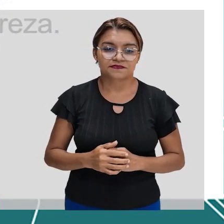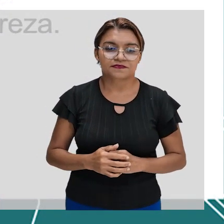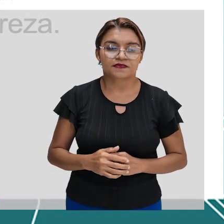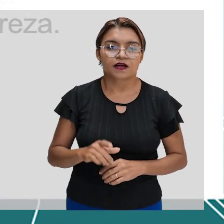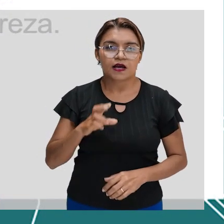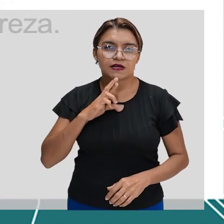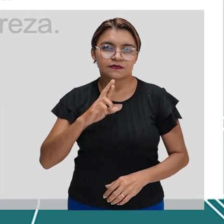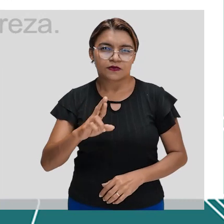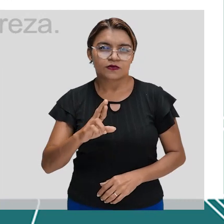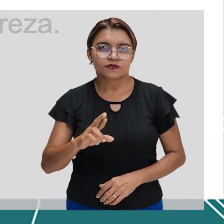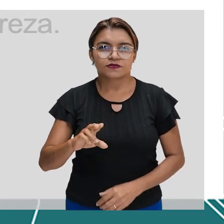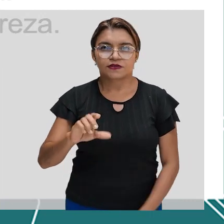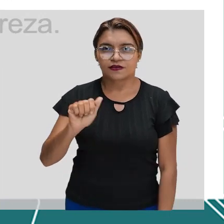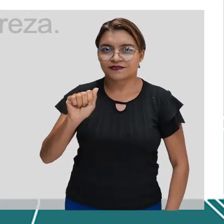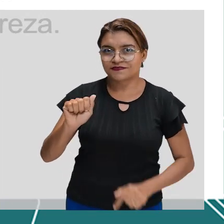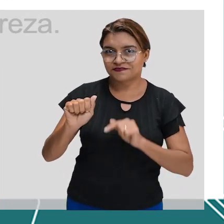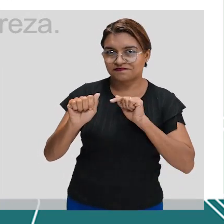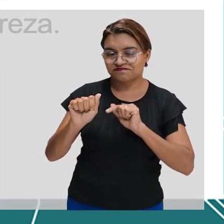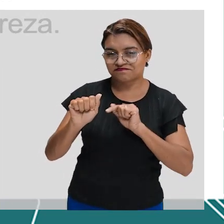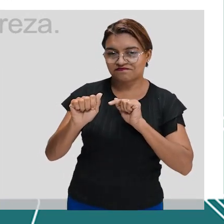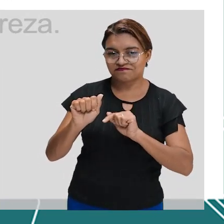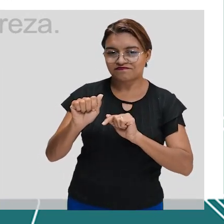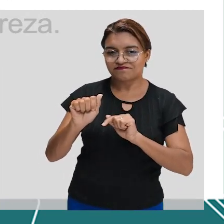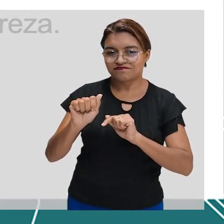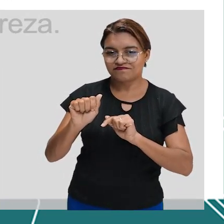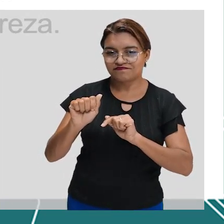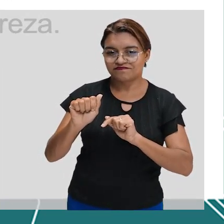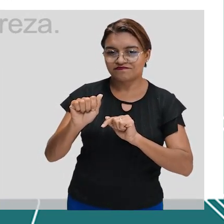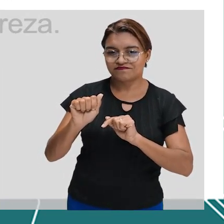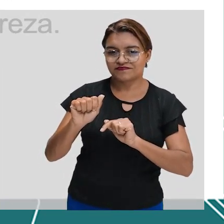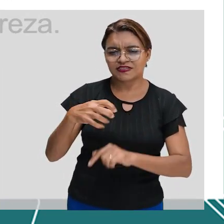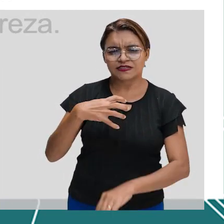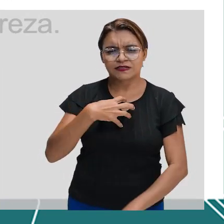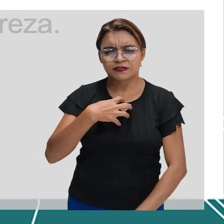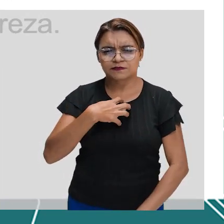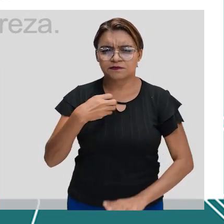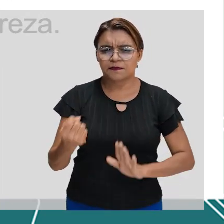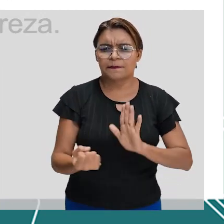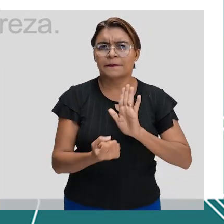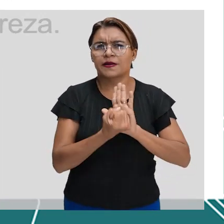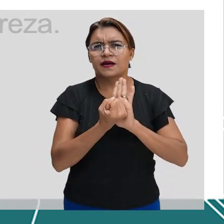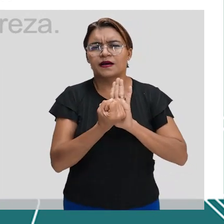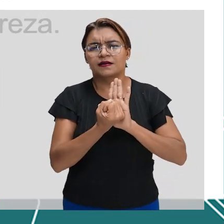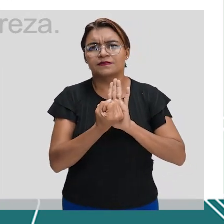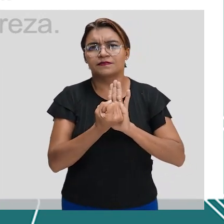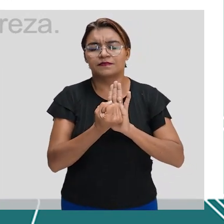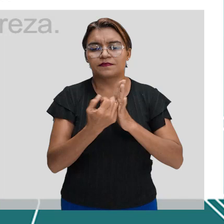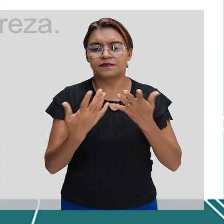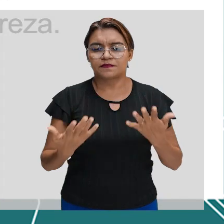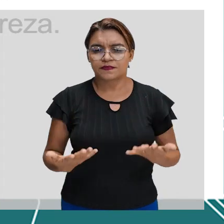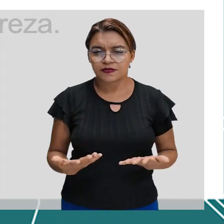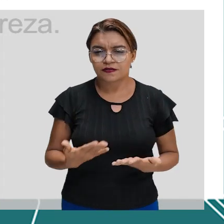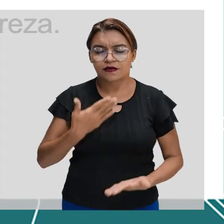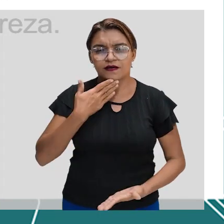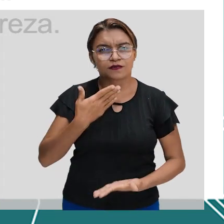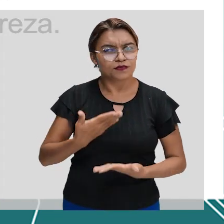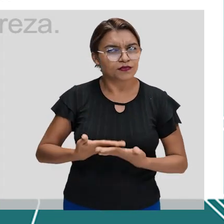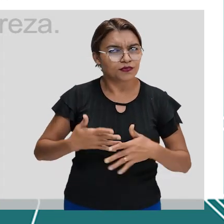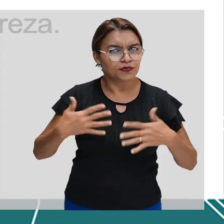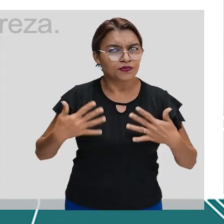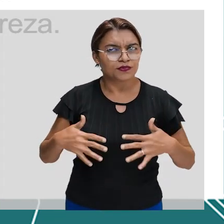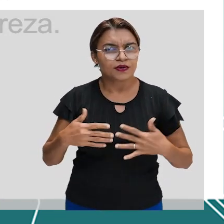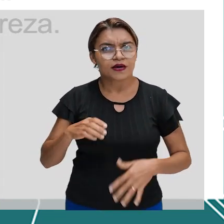vocês sentimentalismo marcado pelas exclamações Claro a exclamação